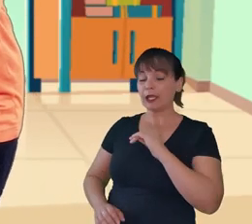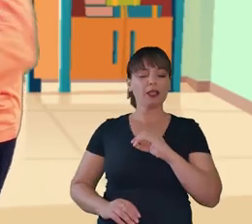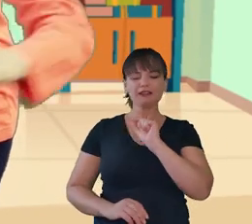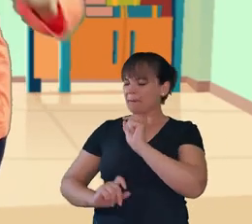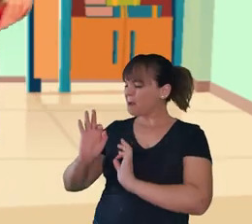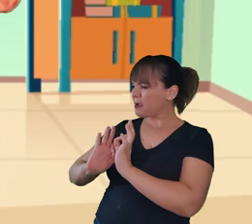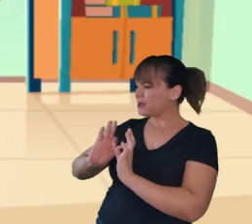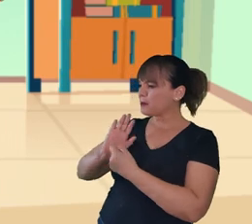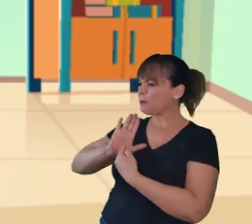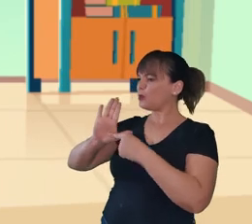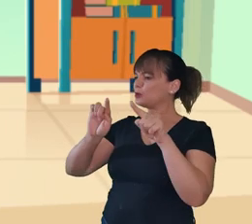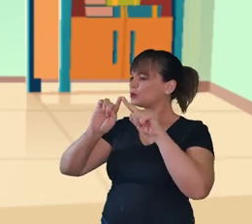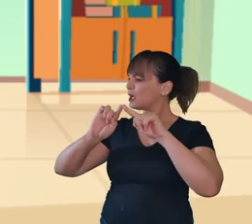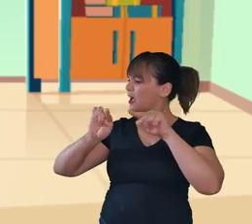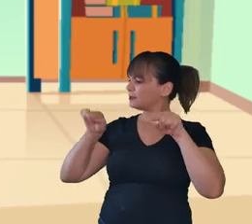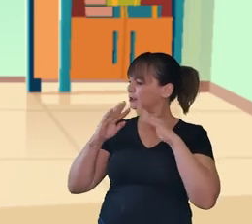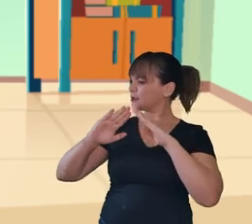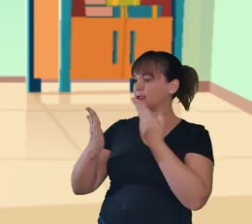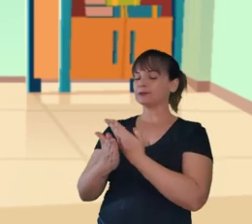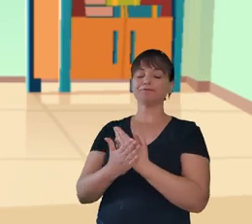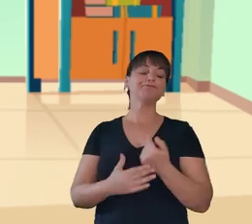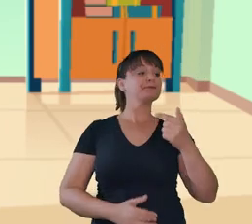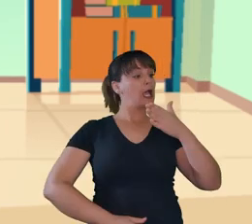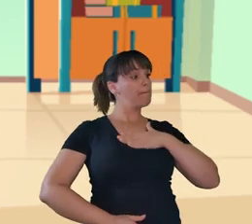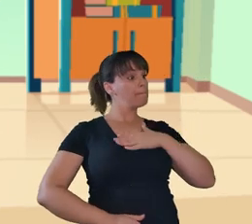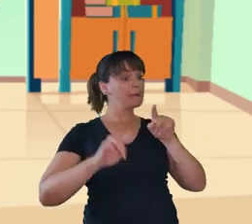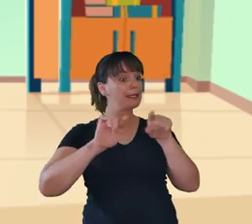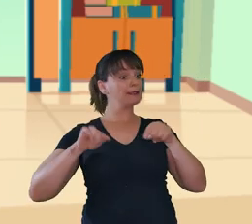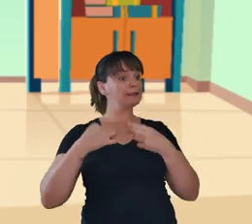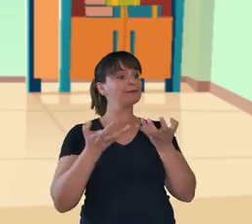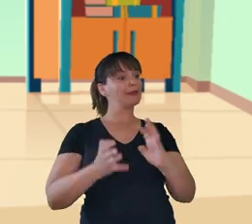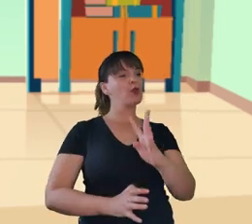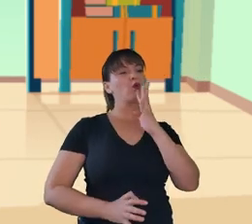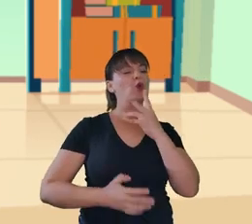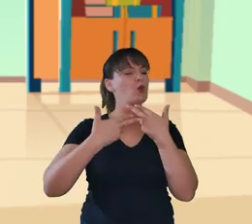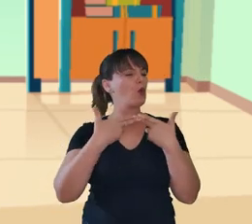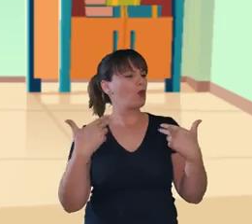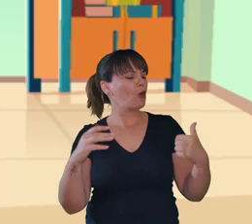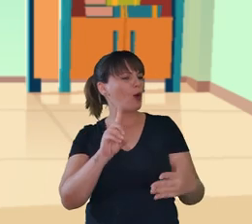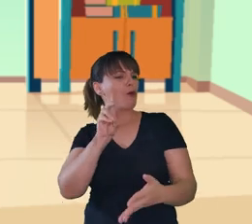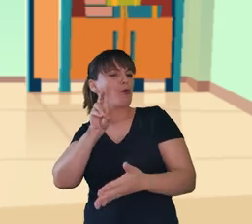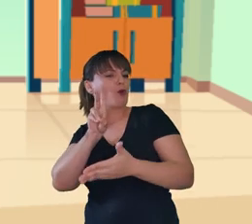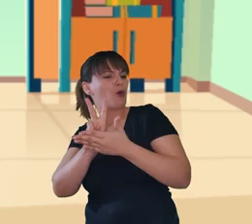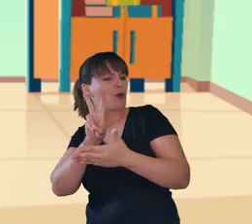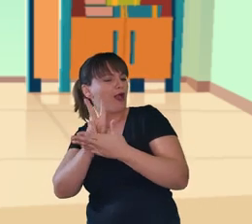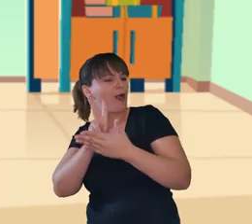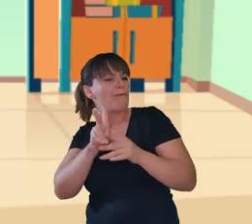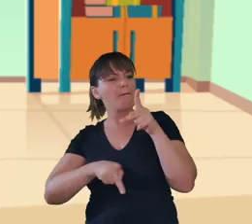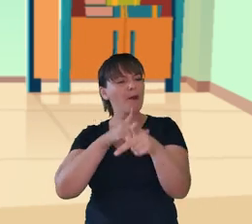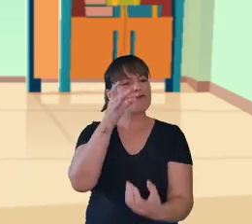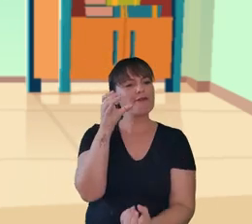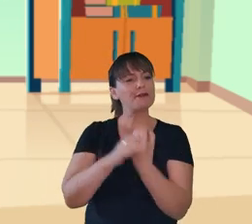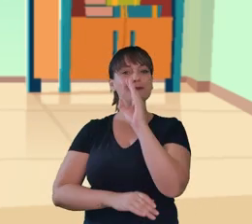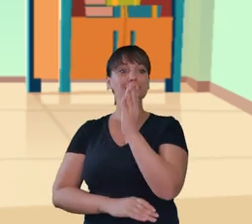escola? Olha, a minha turma quer conhecer objetos indígenas dos povos originários aqui